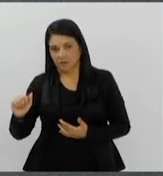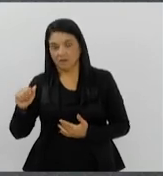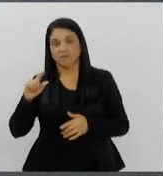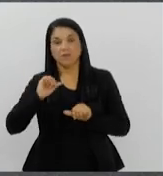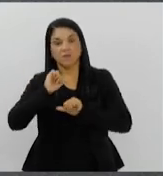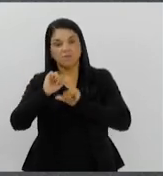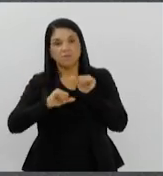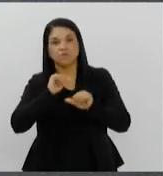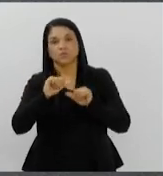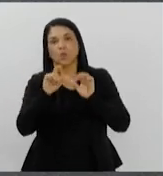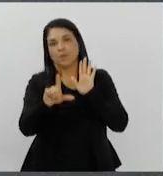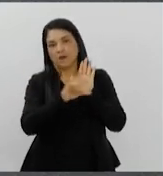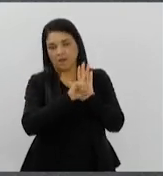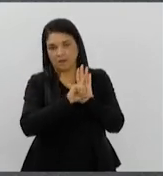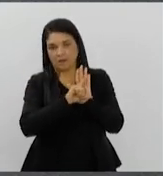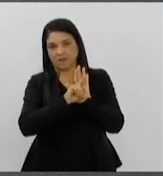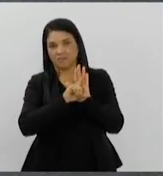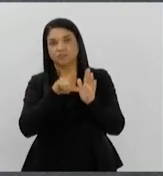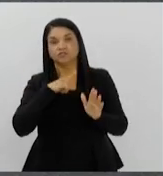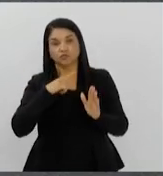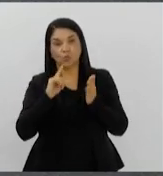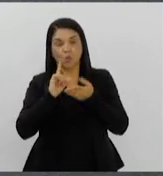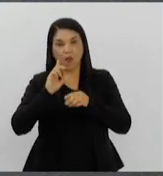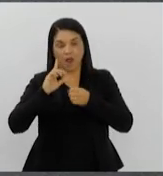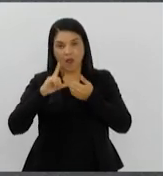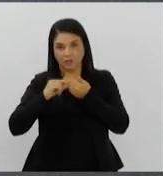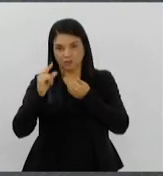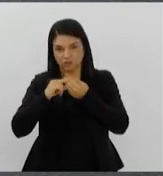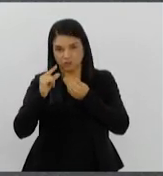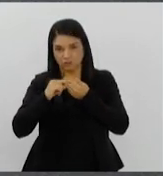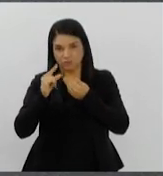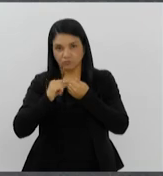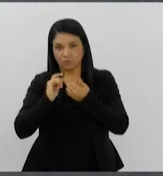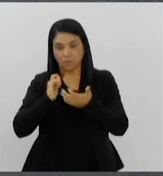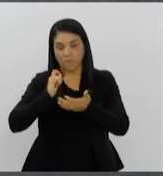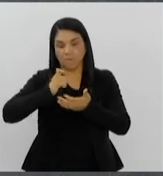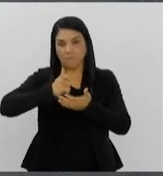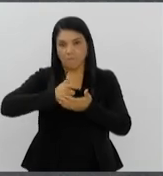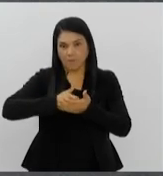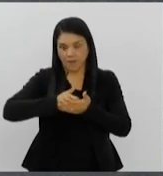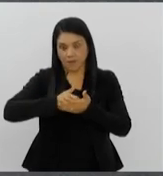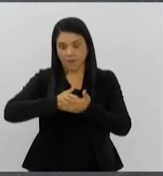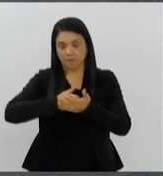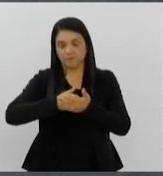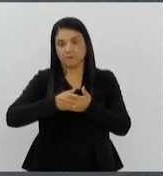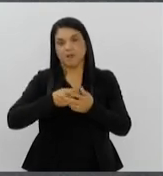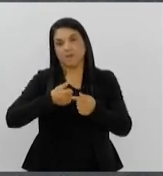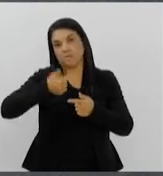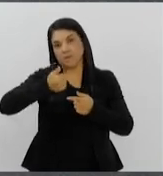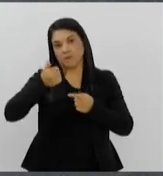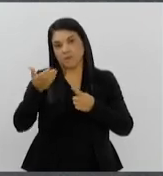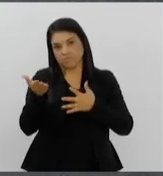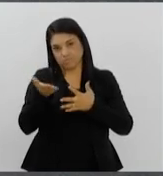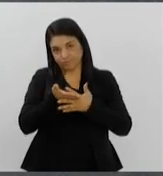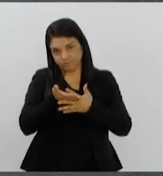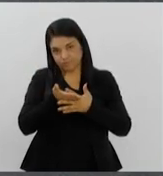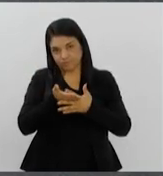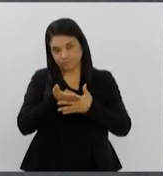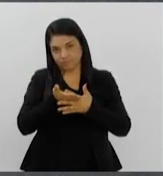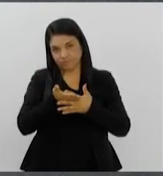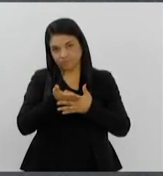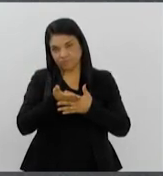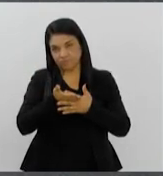lei. Porque tinha lá um artigo que dizia o seguinte: paga a primeira parcela, você passa a estar